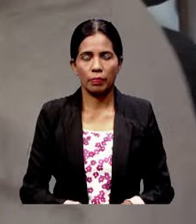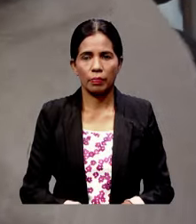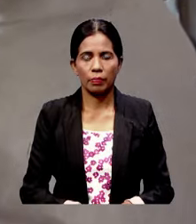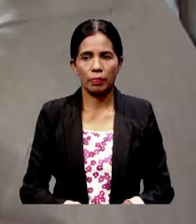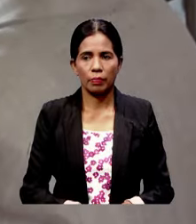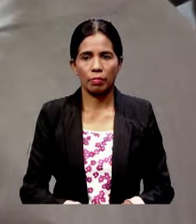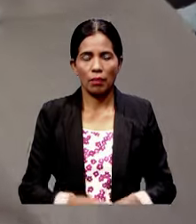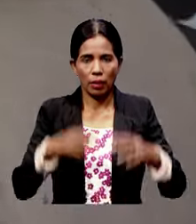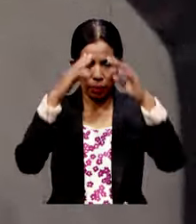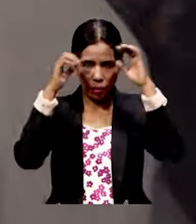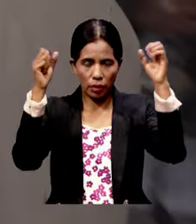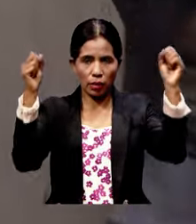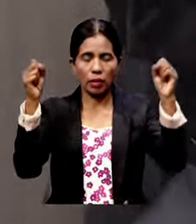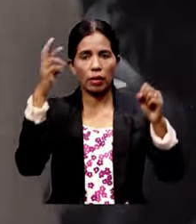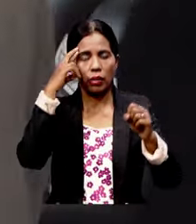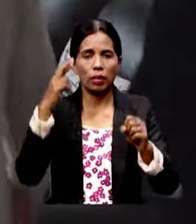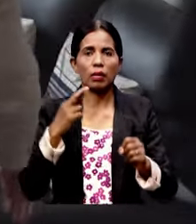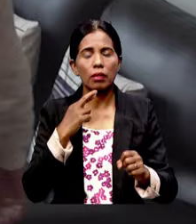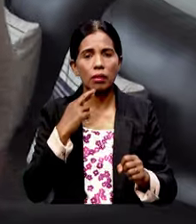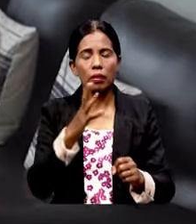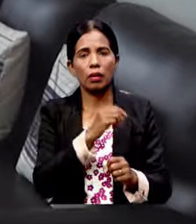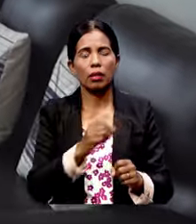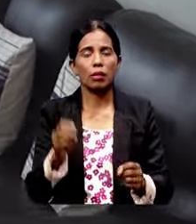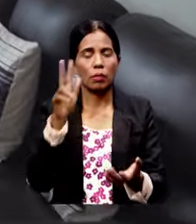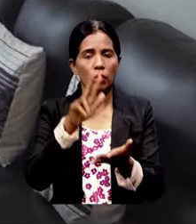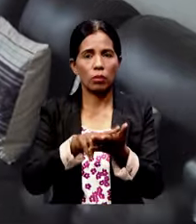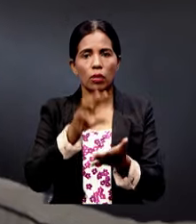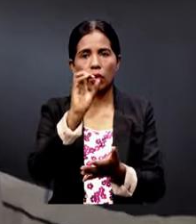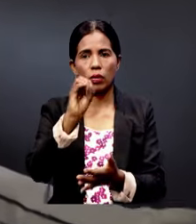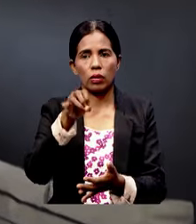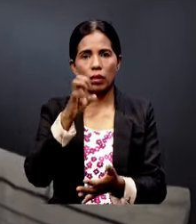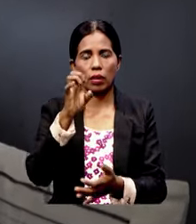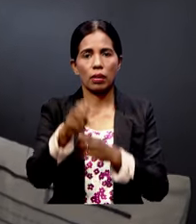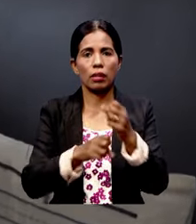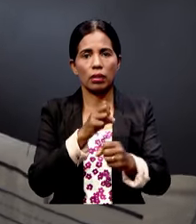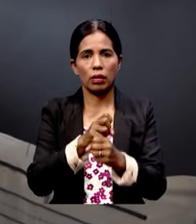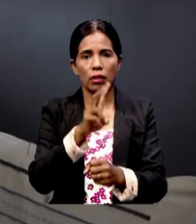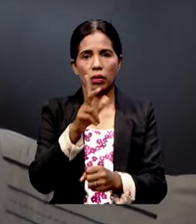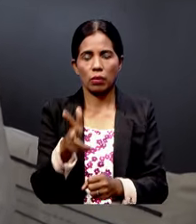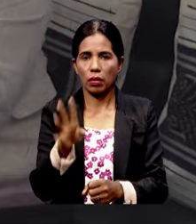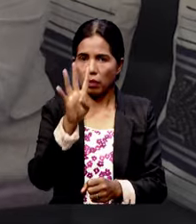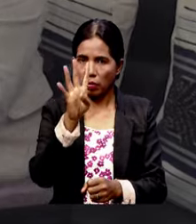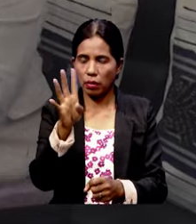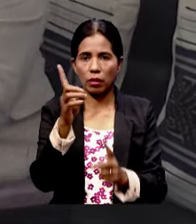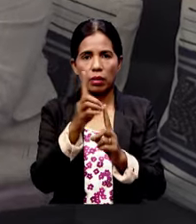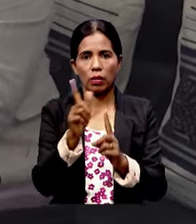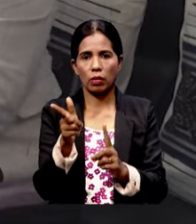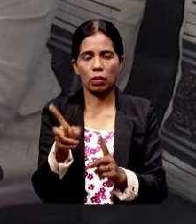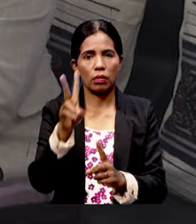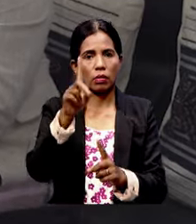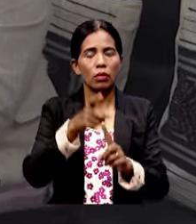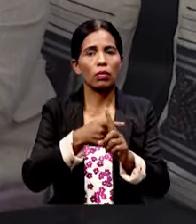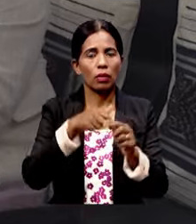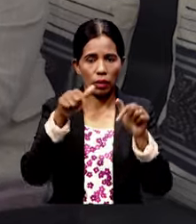A foi presidente da República José Ramos Horta promulga orçamento geral do Estado tinha rio rua Ronulo Resinhat, Loran Ronulo Resin rua